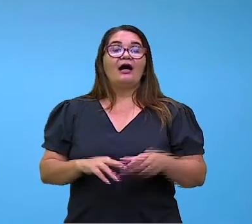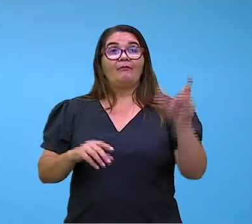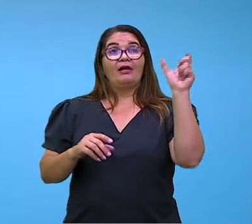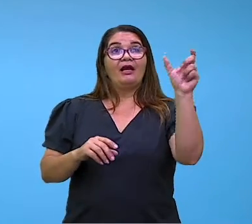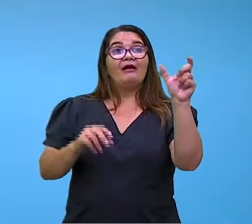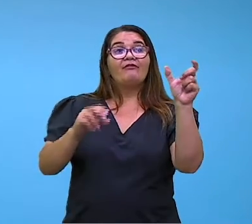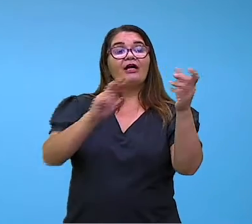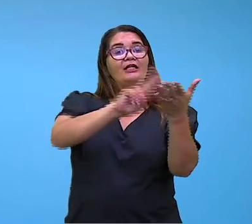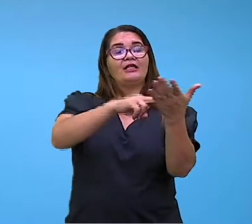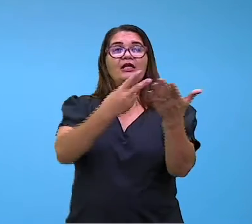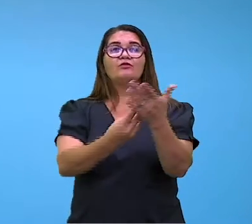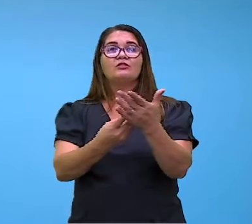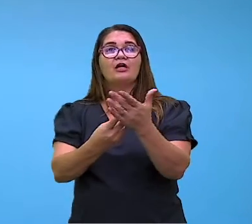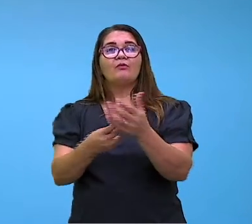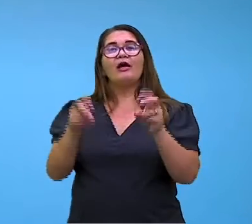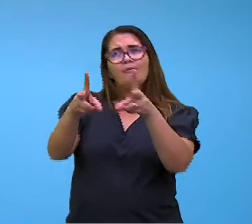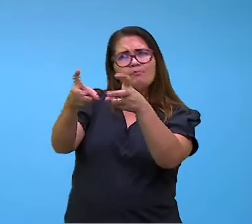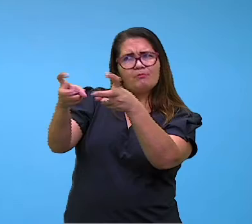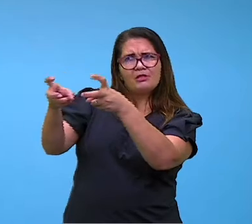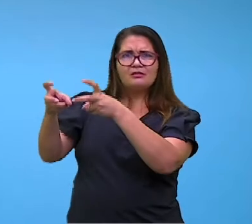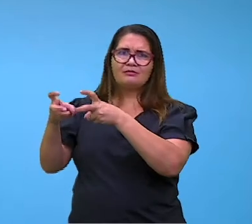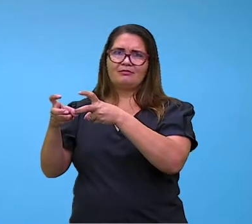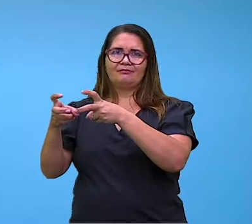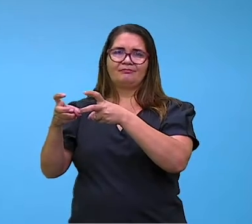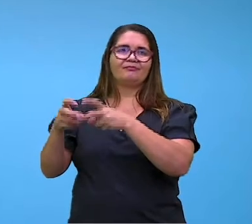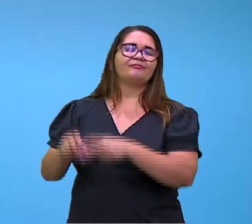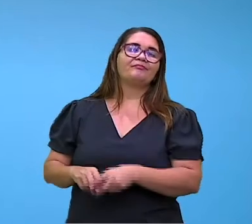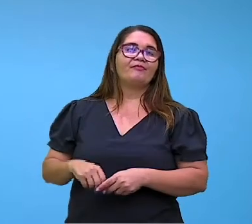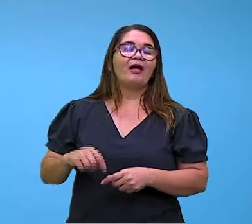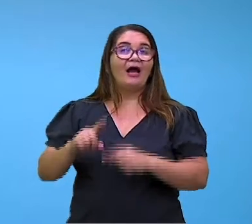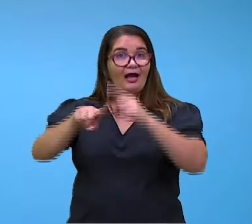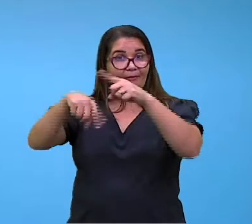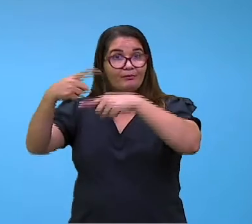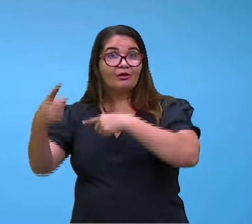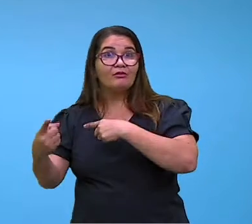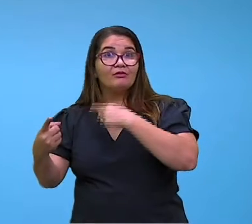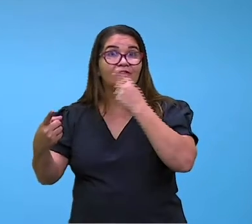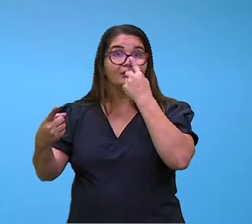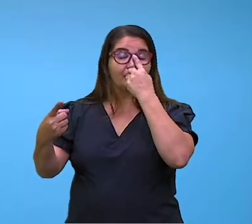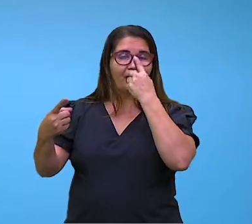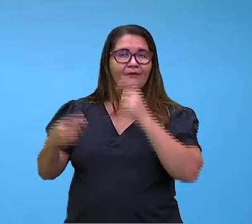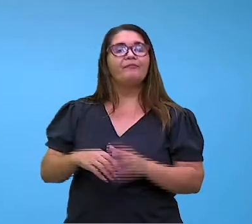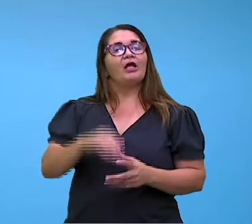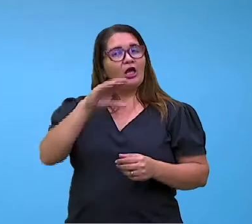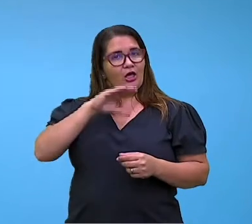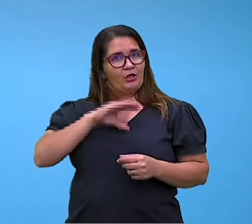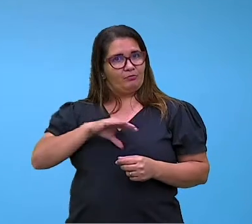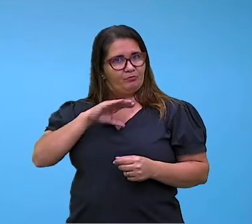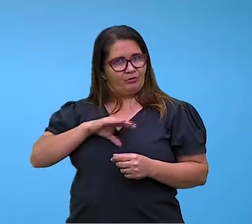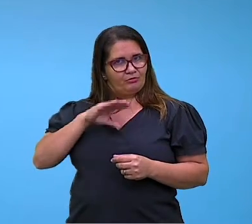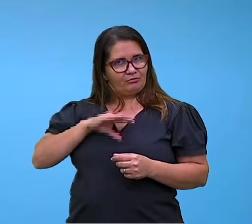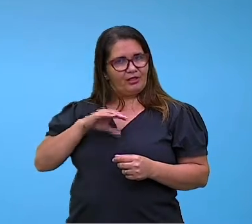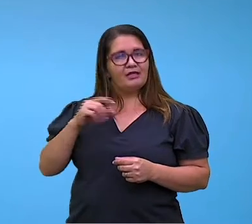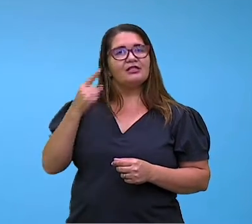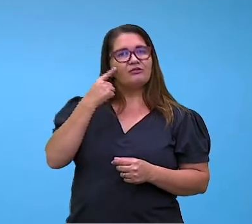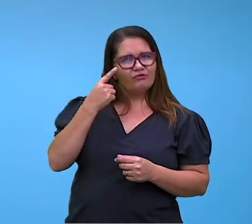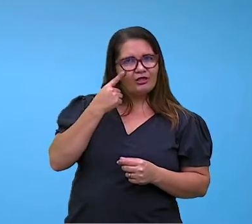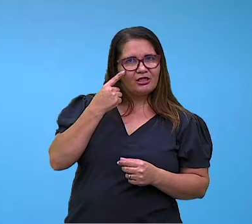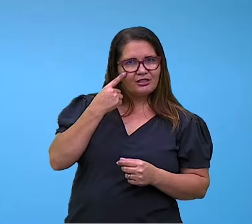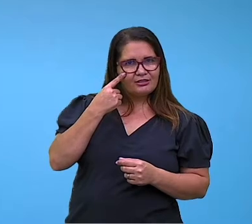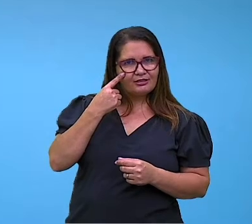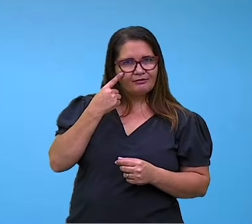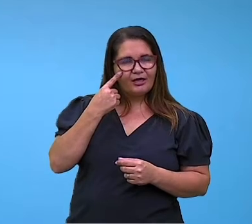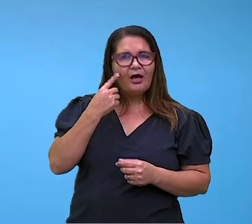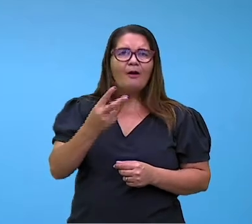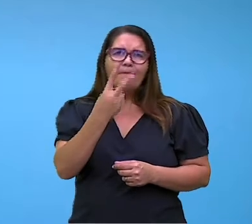próxima? Em português, actually is equivalent to, na